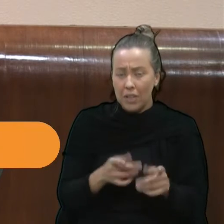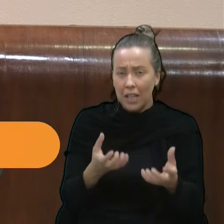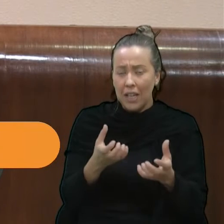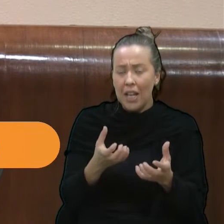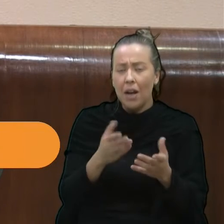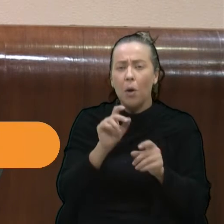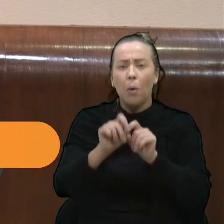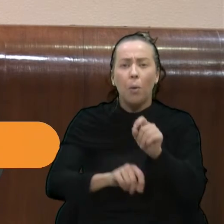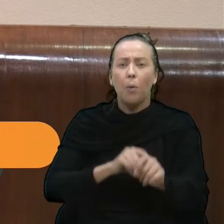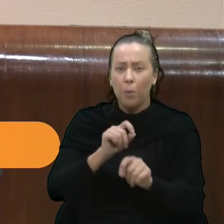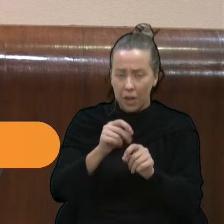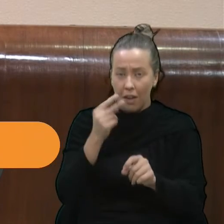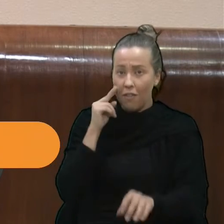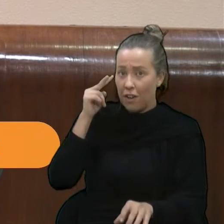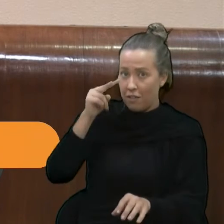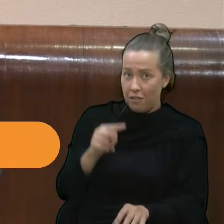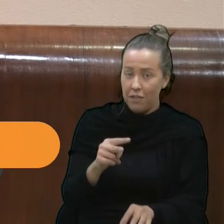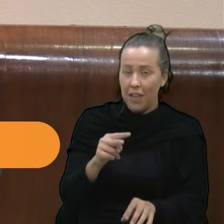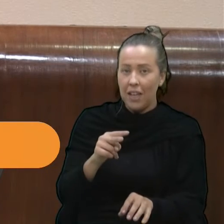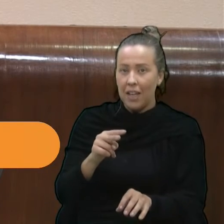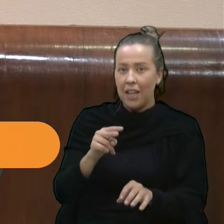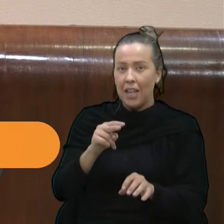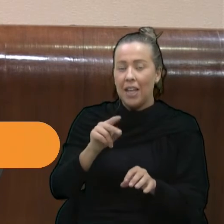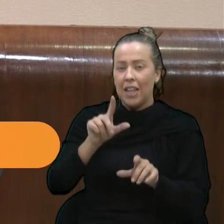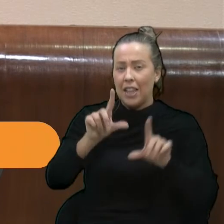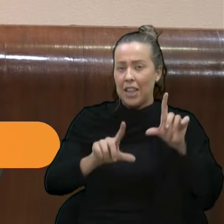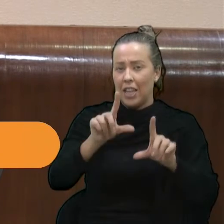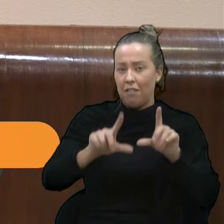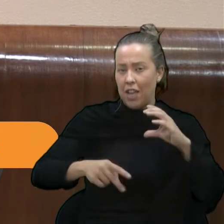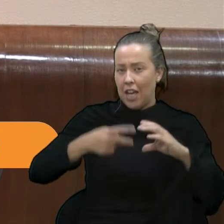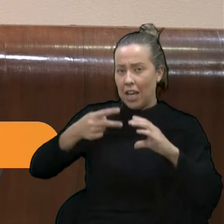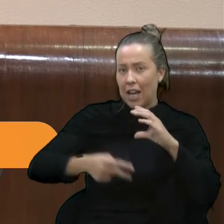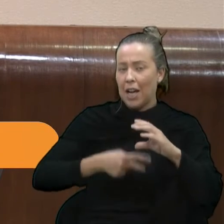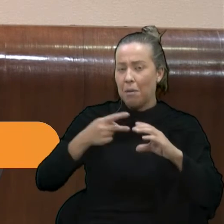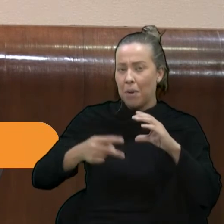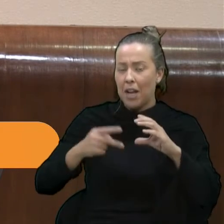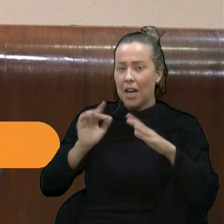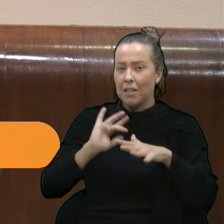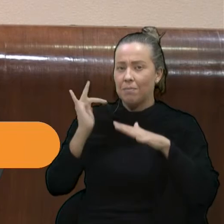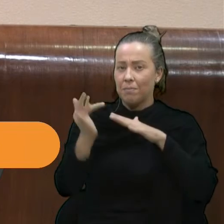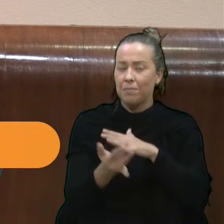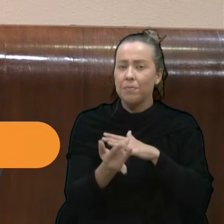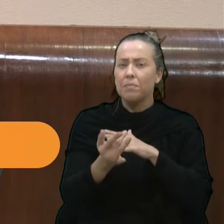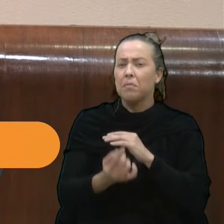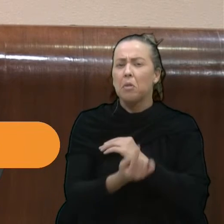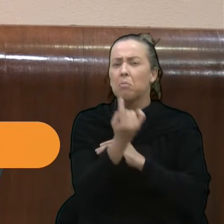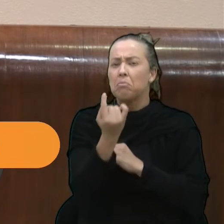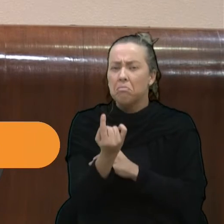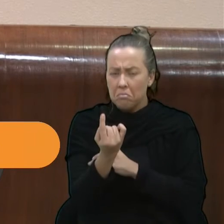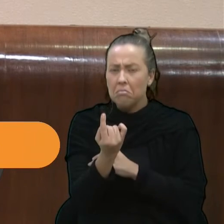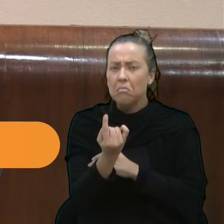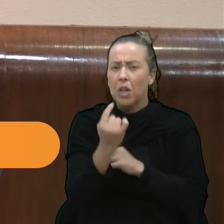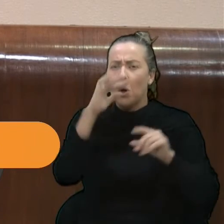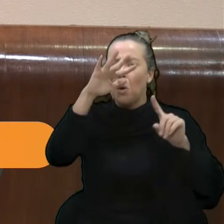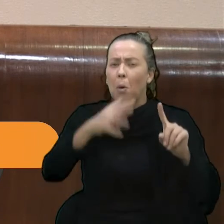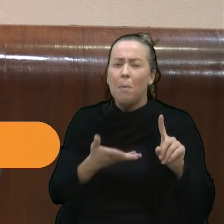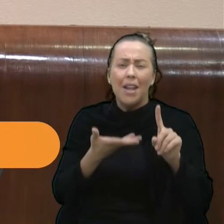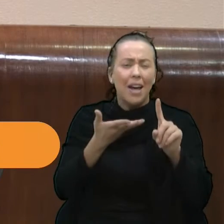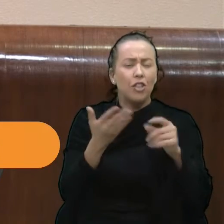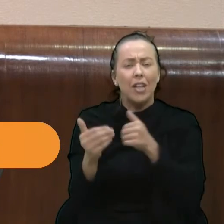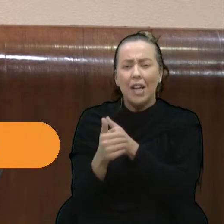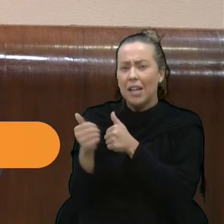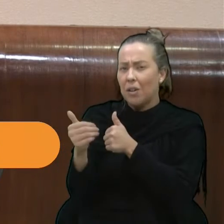prestar, e você verá através da imagem da TV Câmara e das redes sociais, uma homenagem